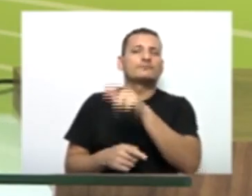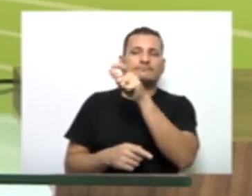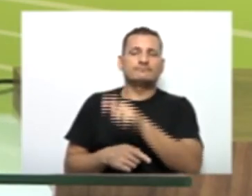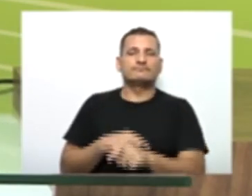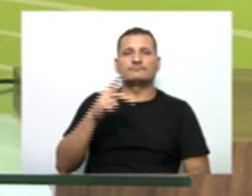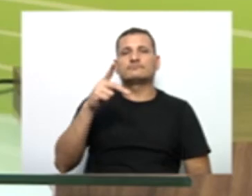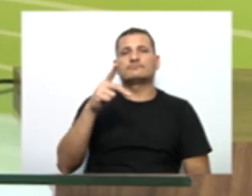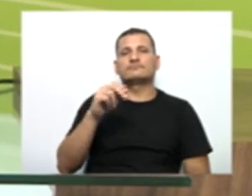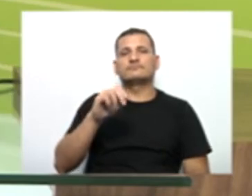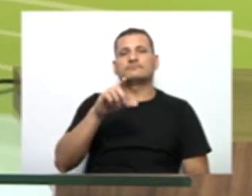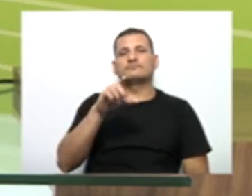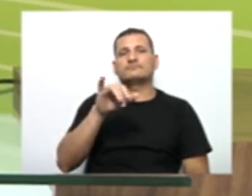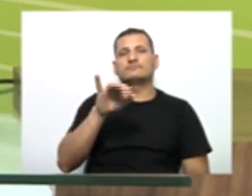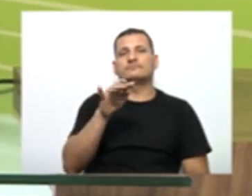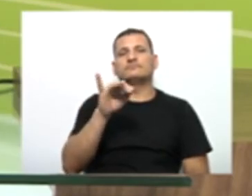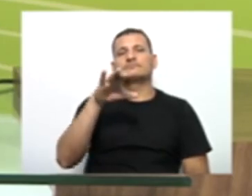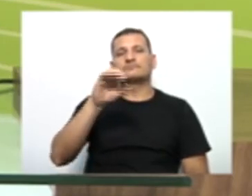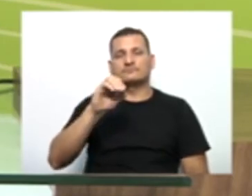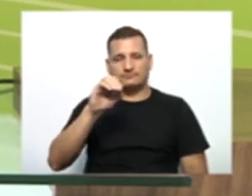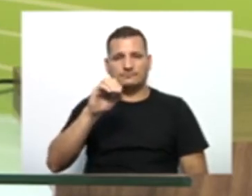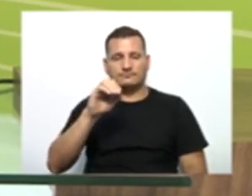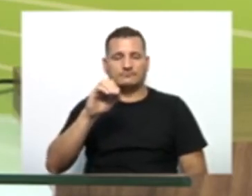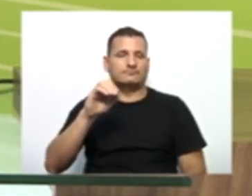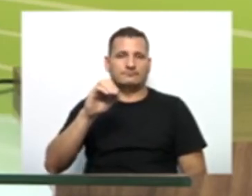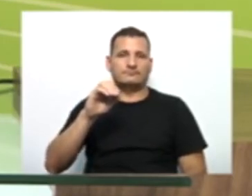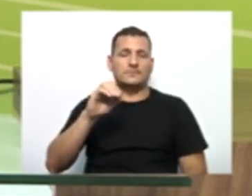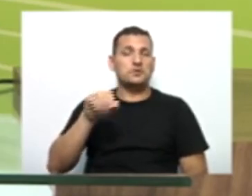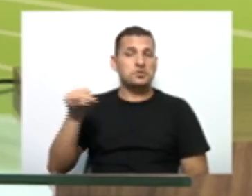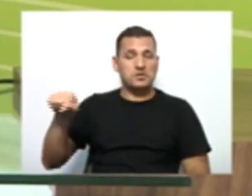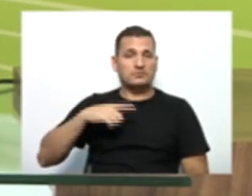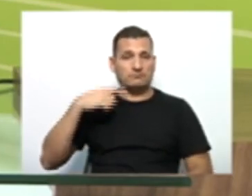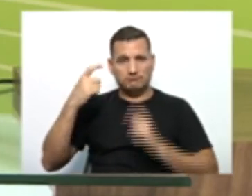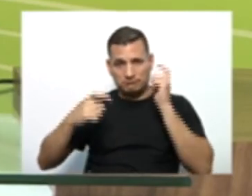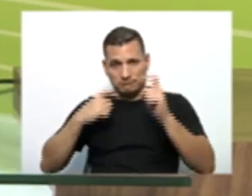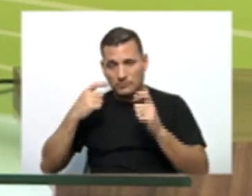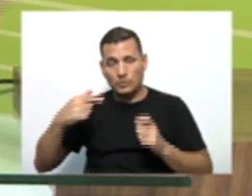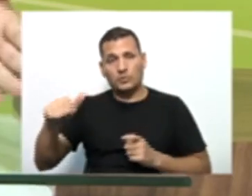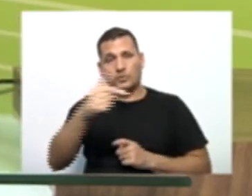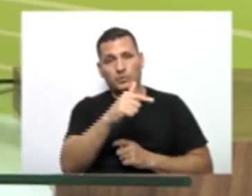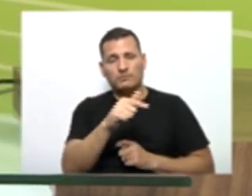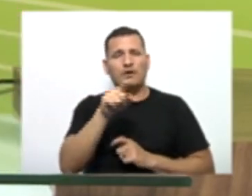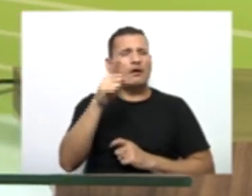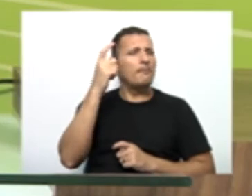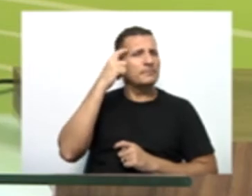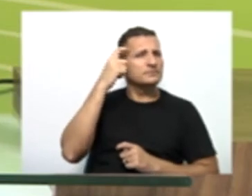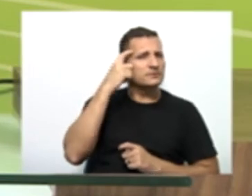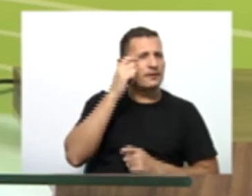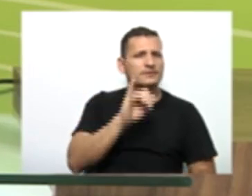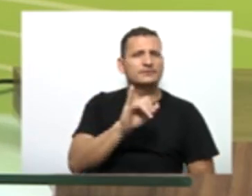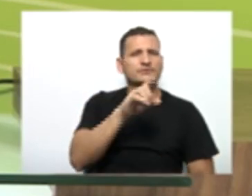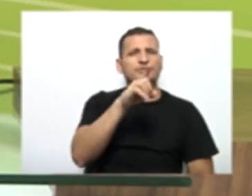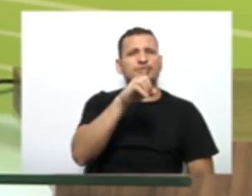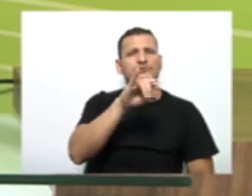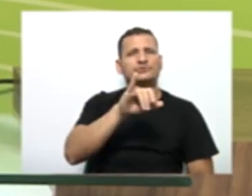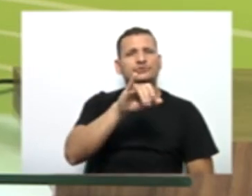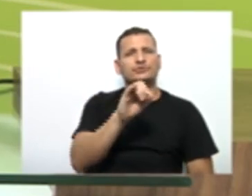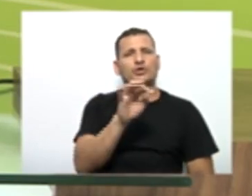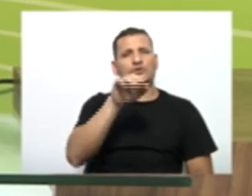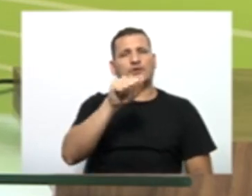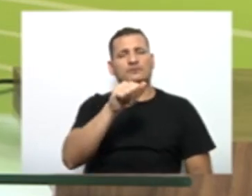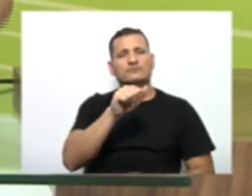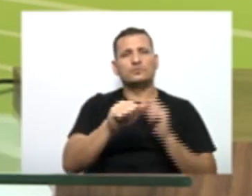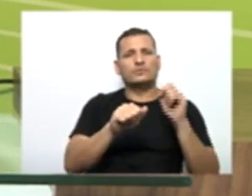é exatamente esse. Idiota era a pessoa que não participava da administração da sociedade,